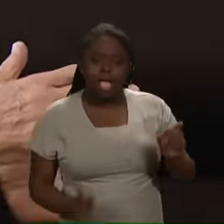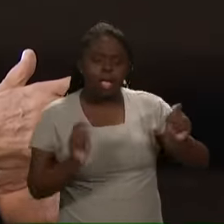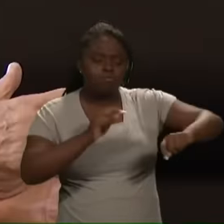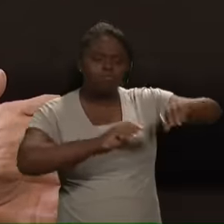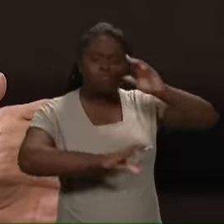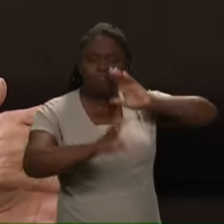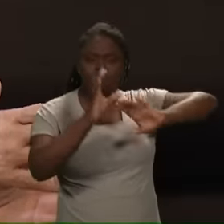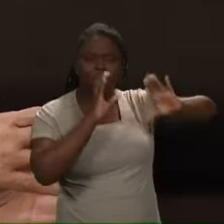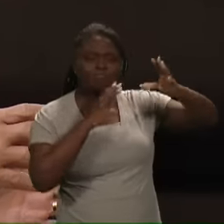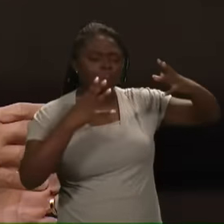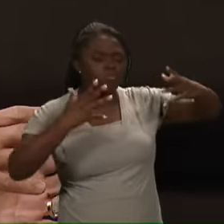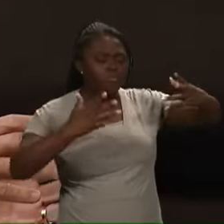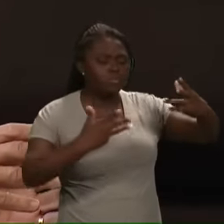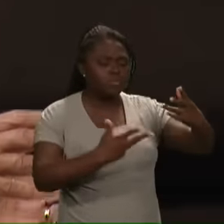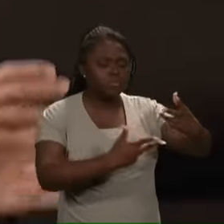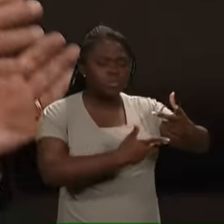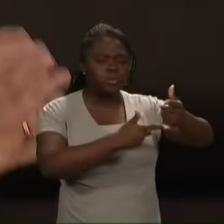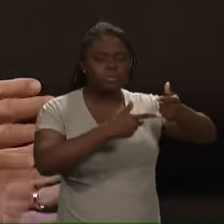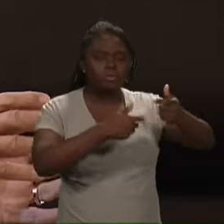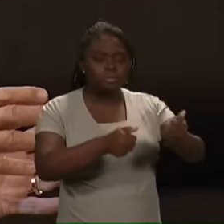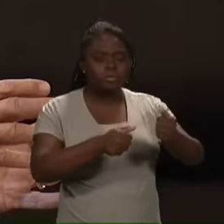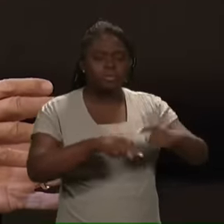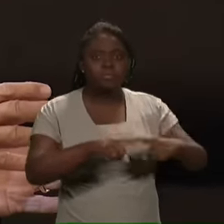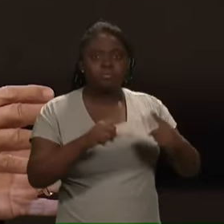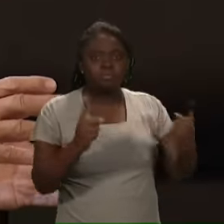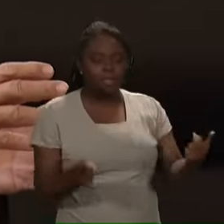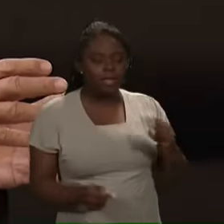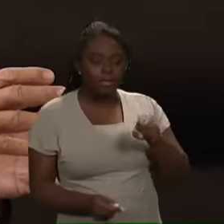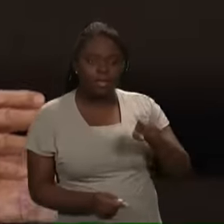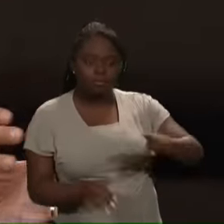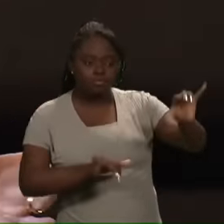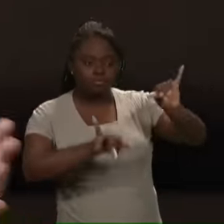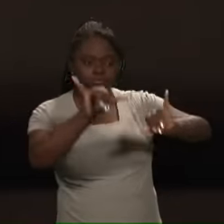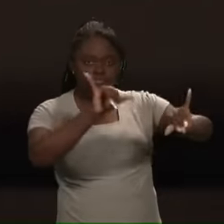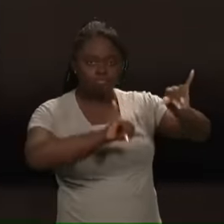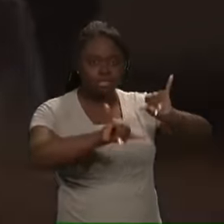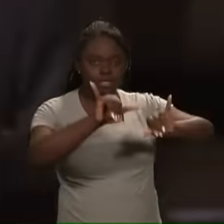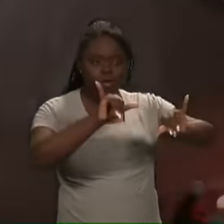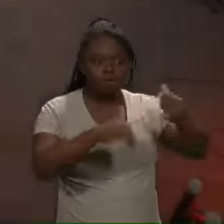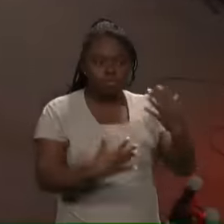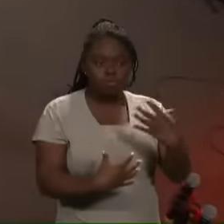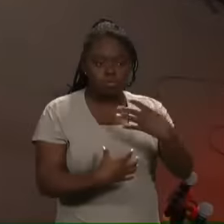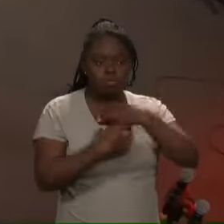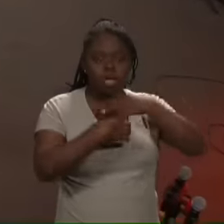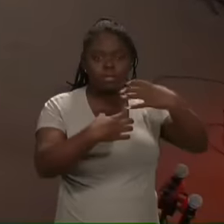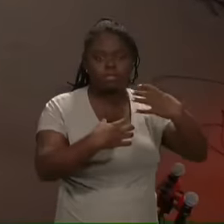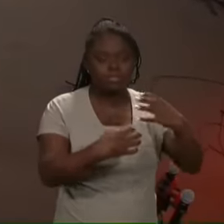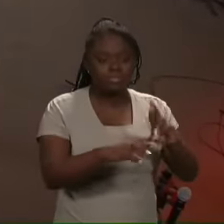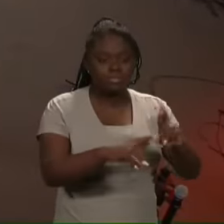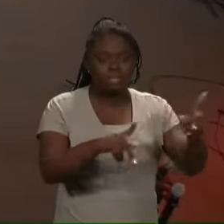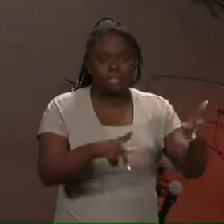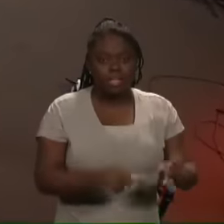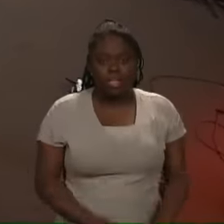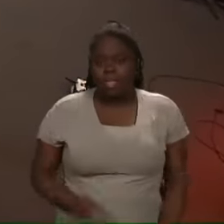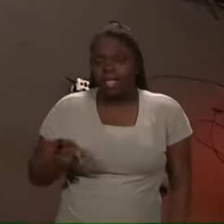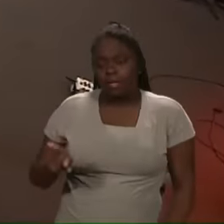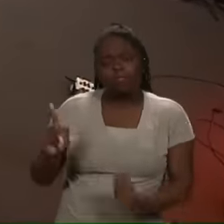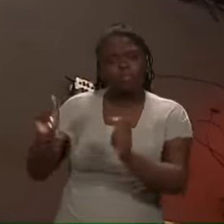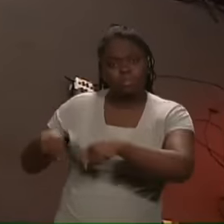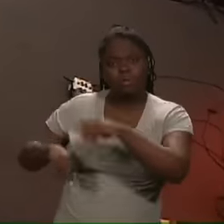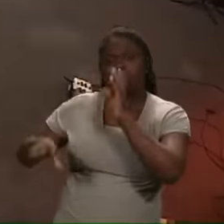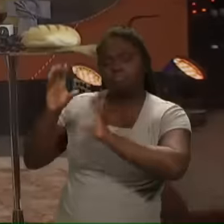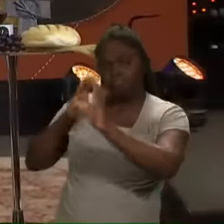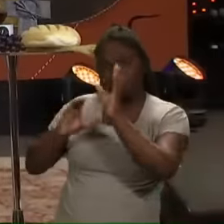muito bonito, mas se ele tem a unção, o impacto é uma coisa. O outro pode cantar